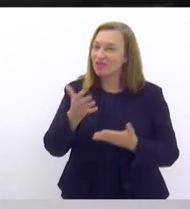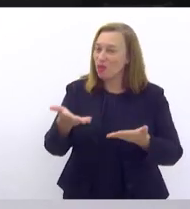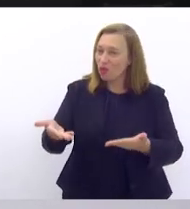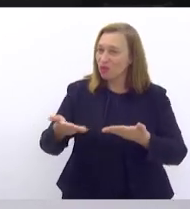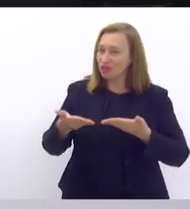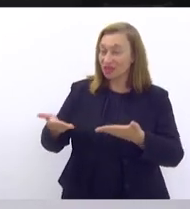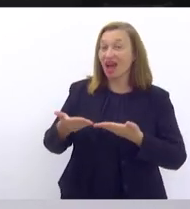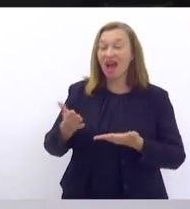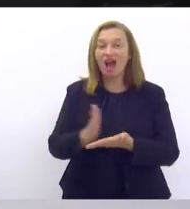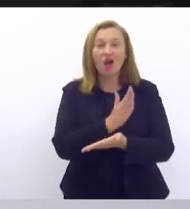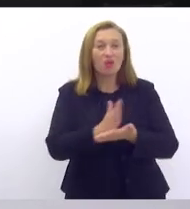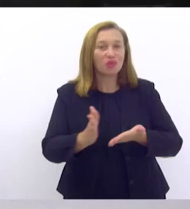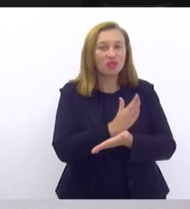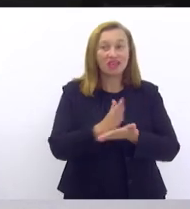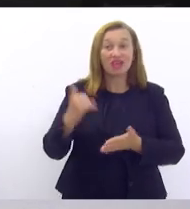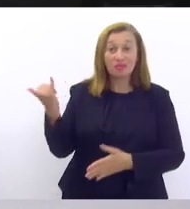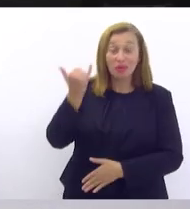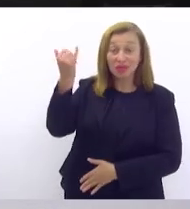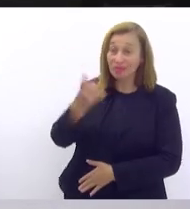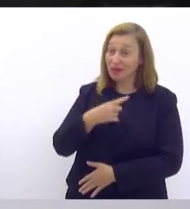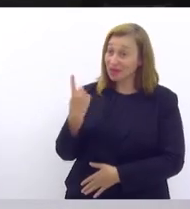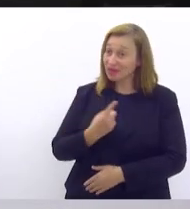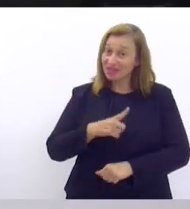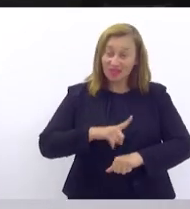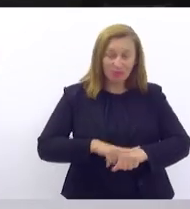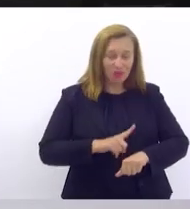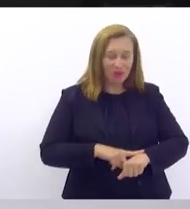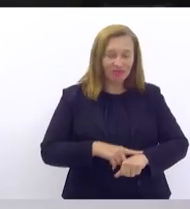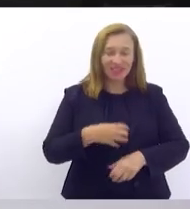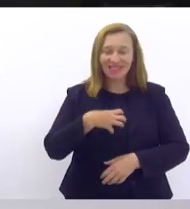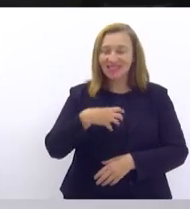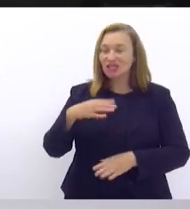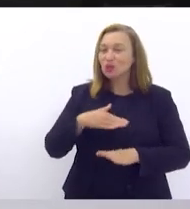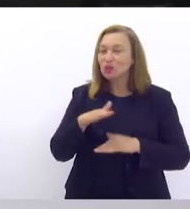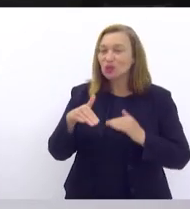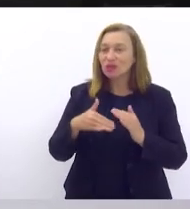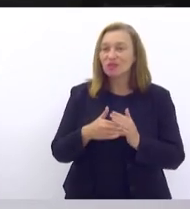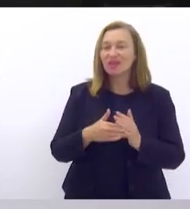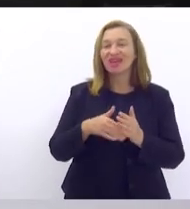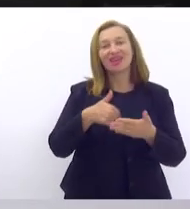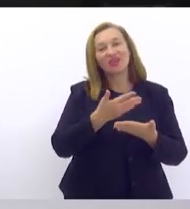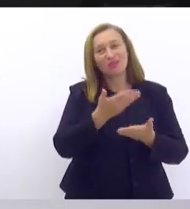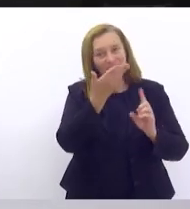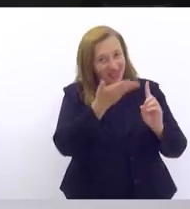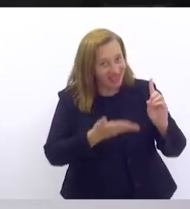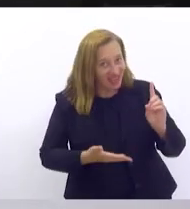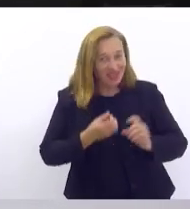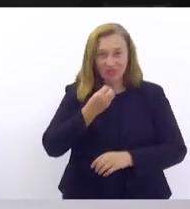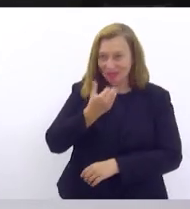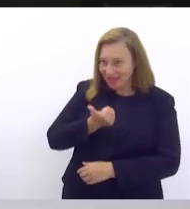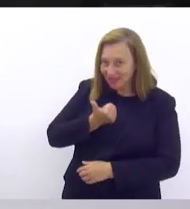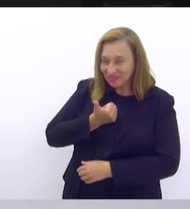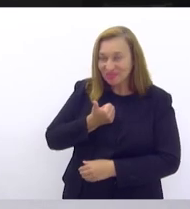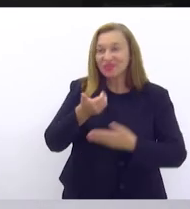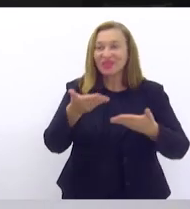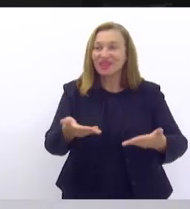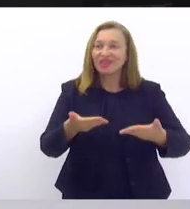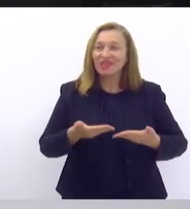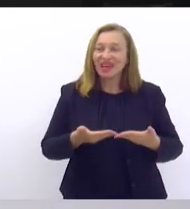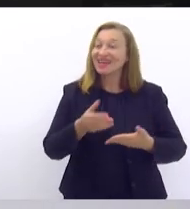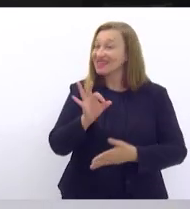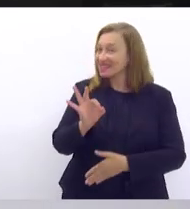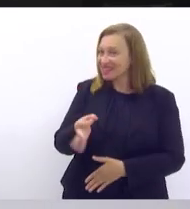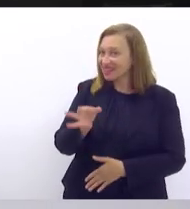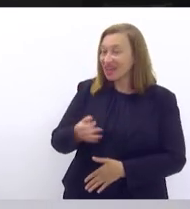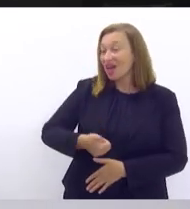que são muito importantes para nós nesse momento, e sintam-se todas as mulheres aqui homenageadas, tá bem? Então, eu queria chamar,